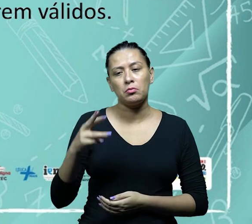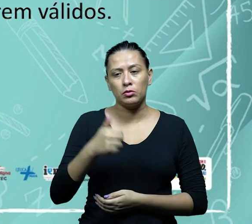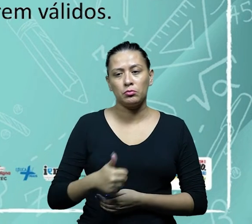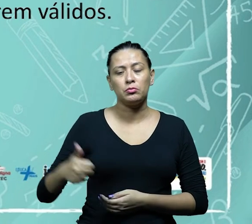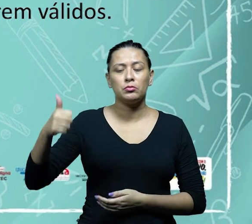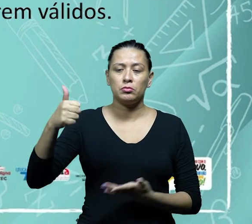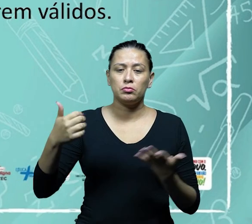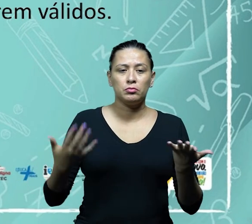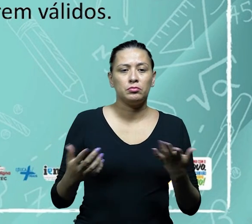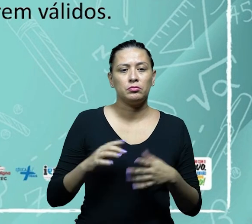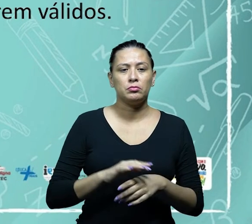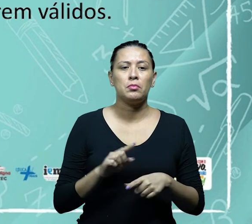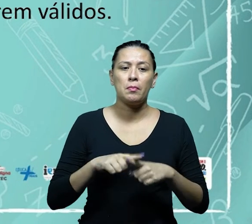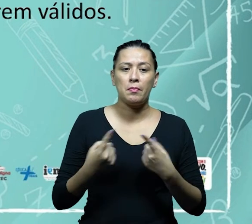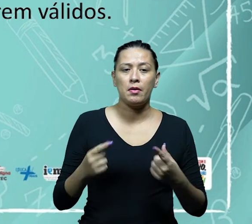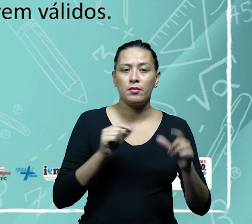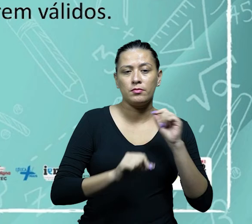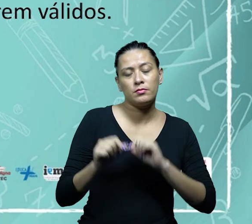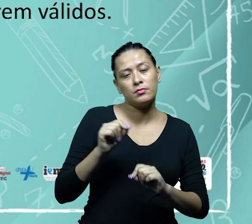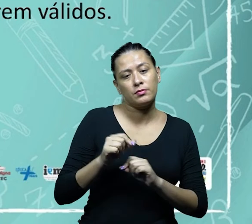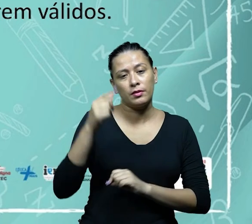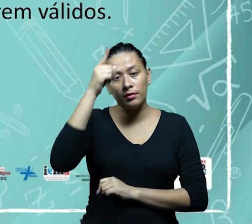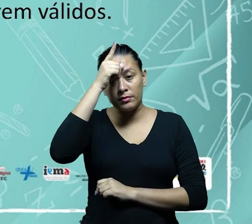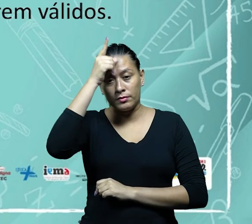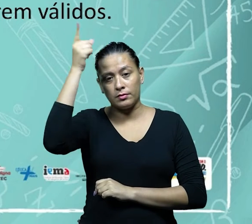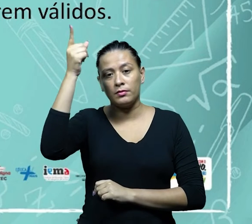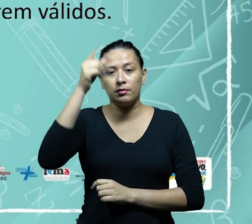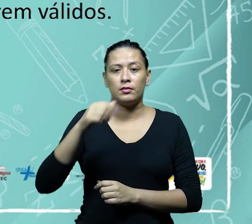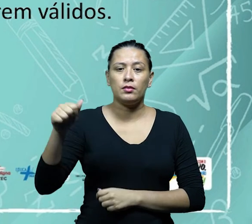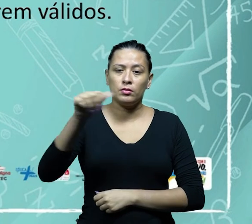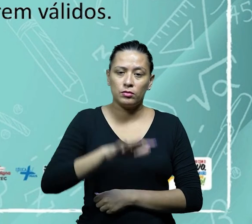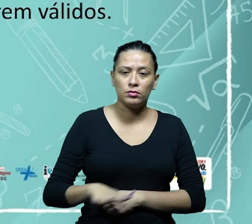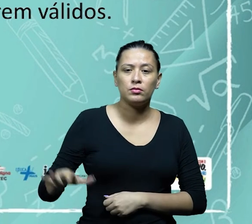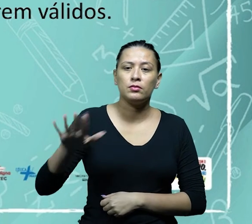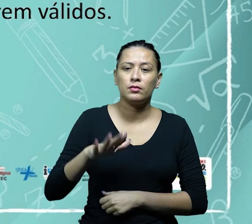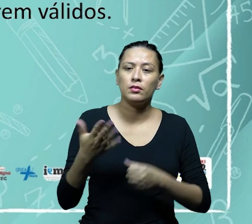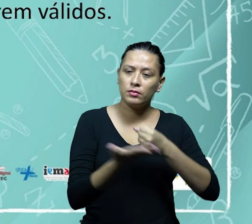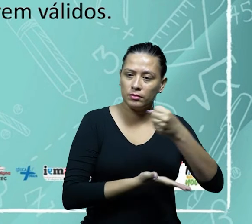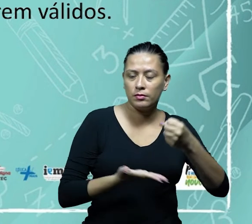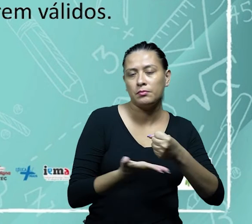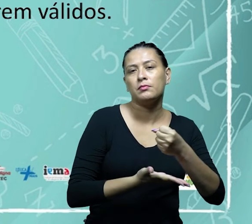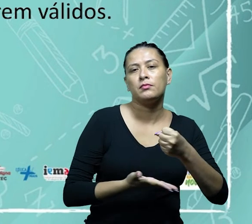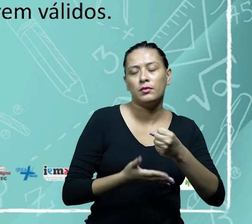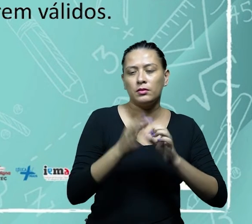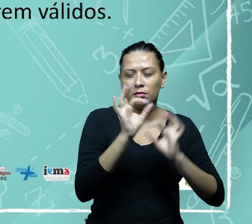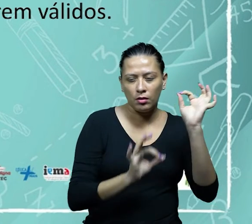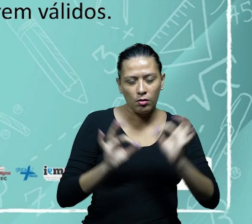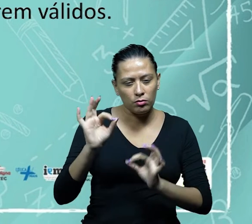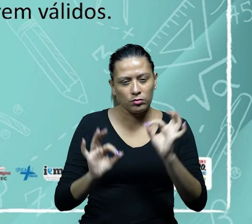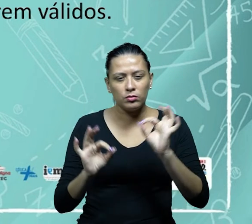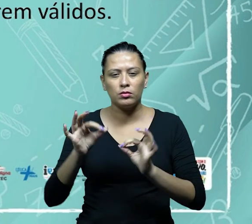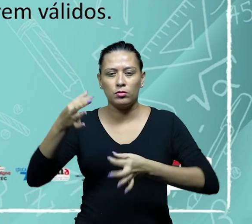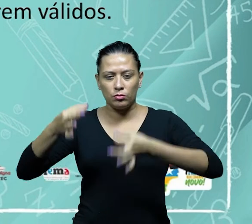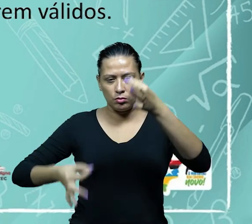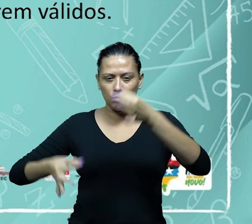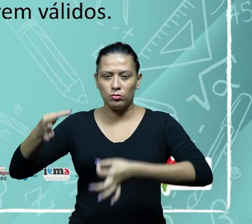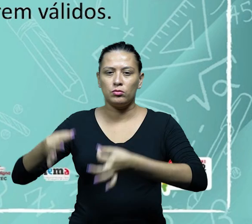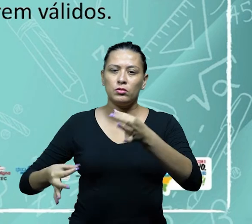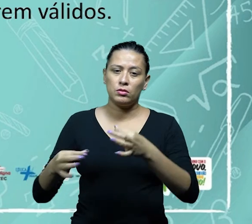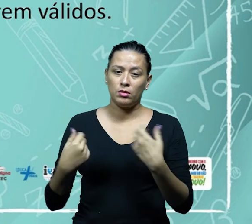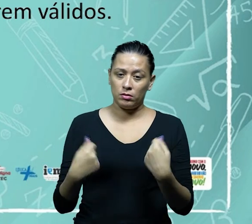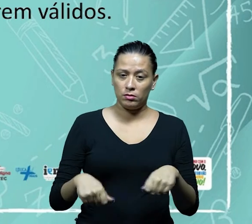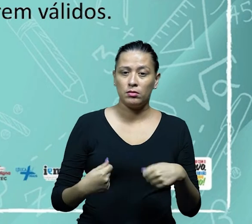correspondência positiva né equivalente são ideias jurídicas Gerais que sustentam dão base ao ordenamento jurídico